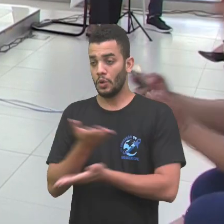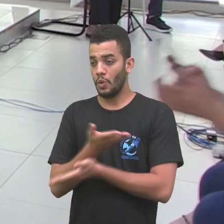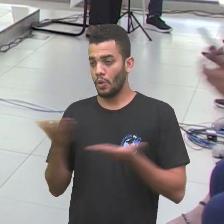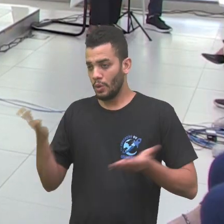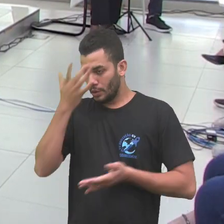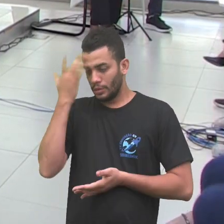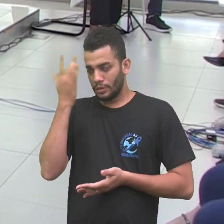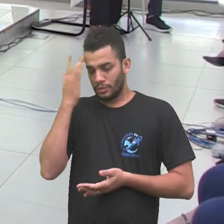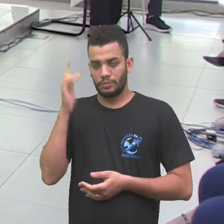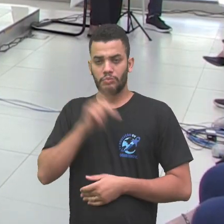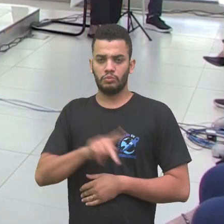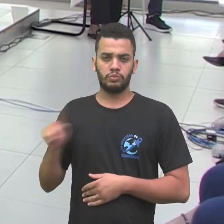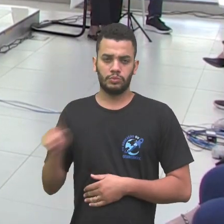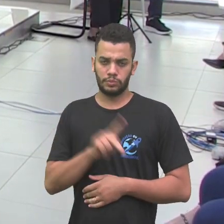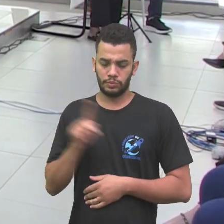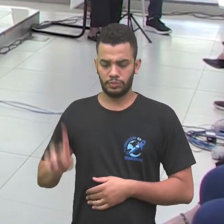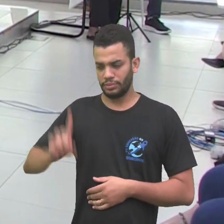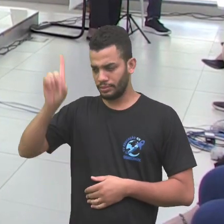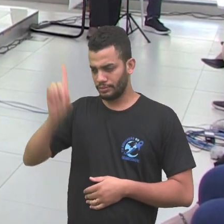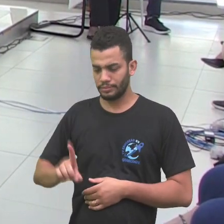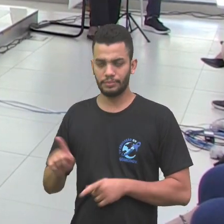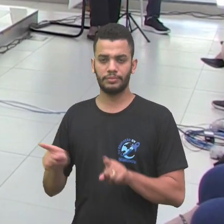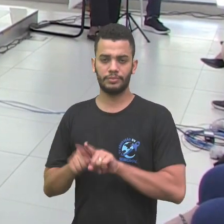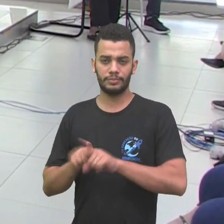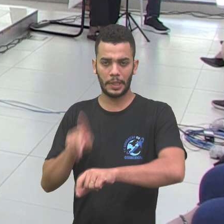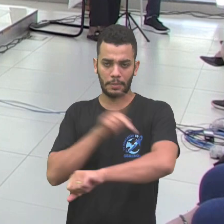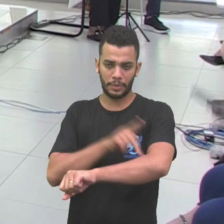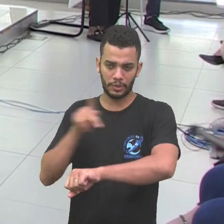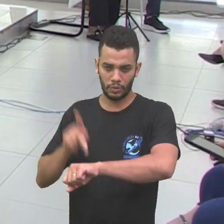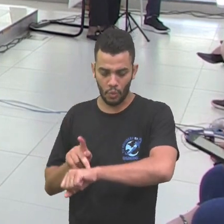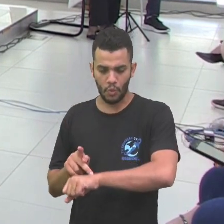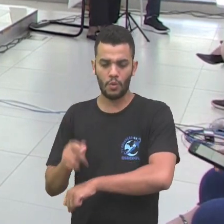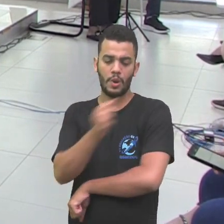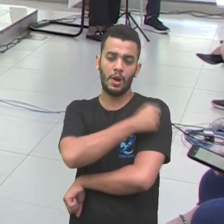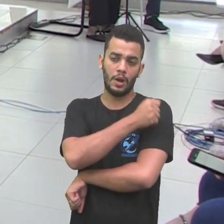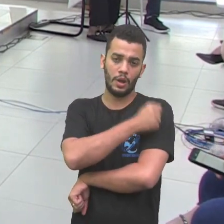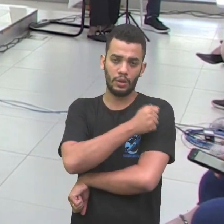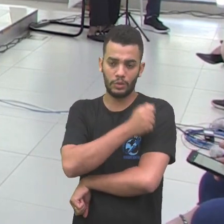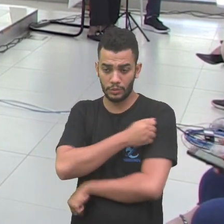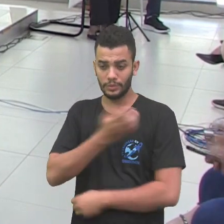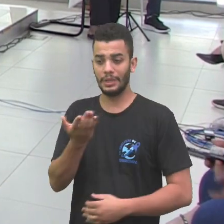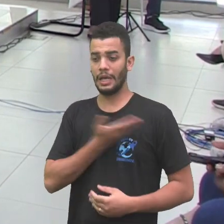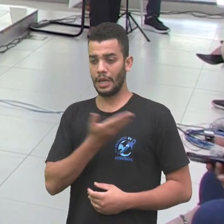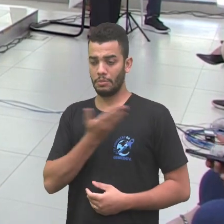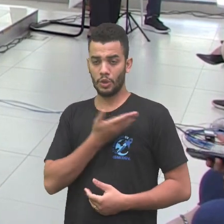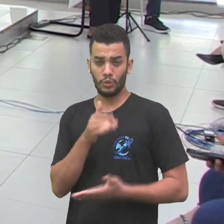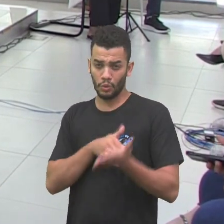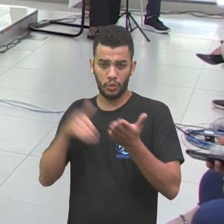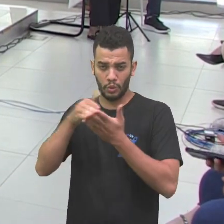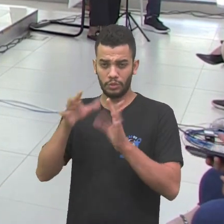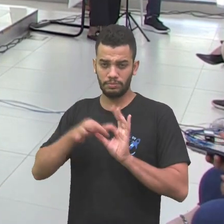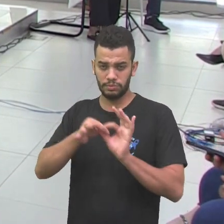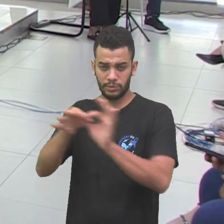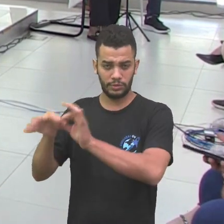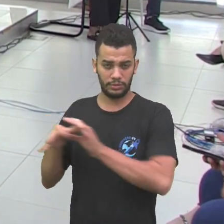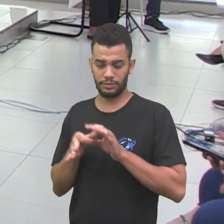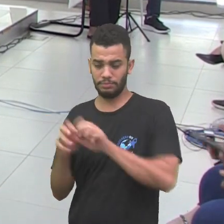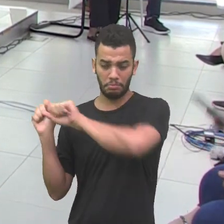os professores, diretores, pedagogos, estudantes, amigos da educação. E eu quero